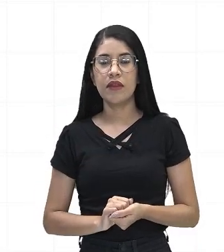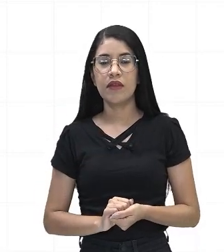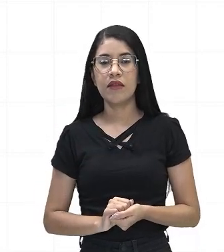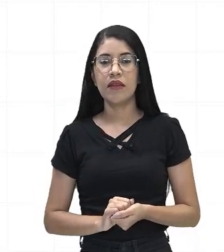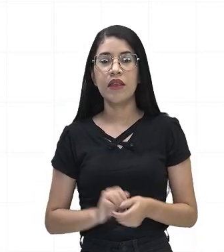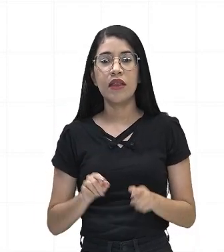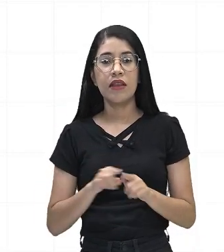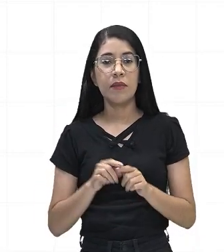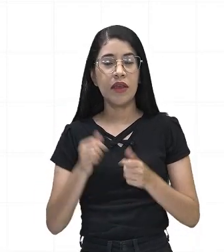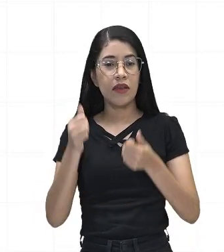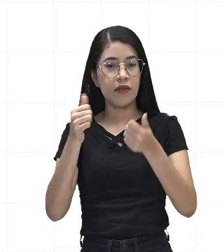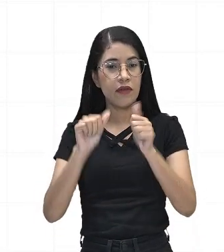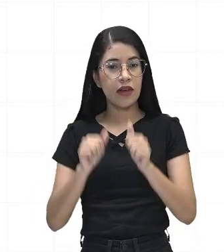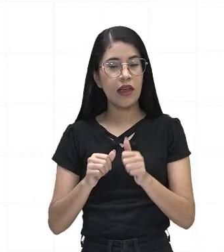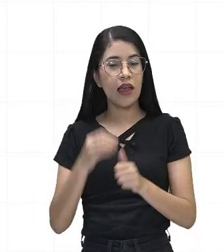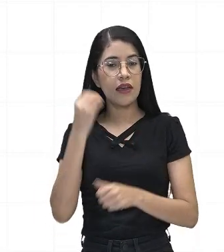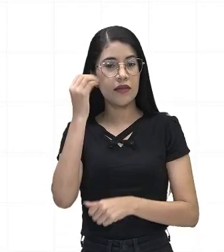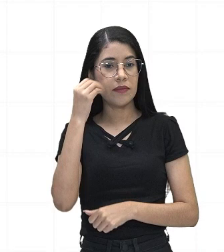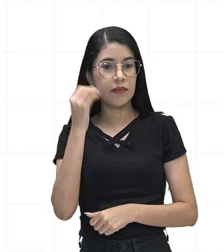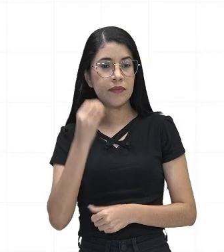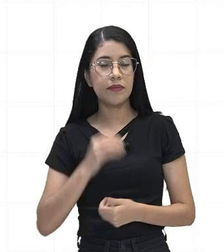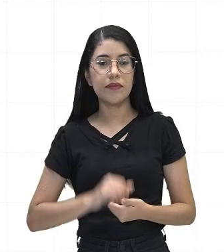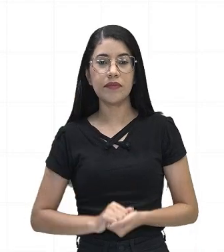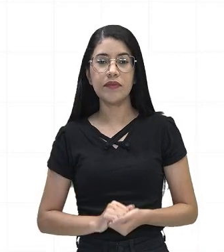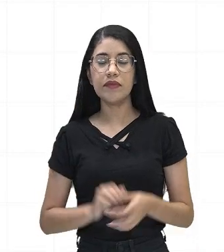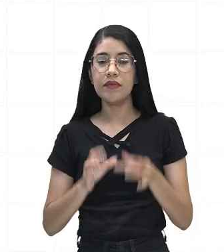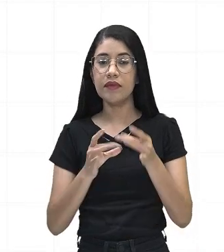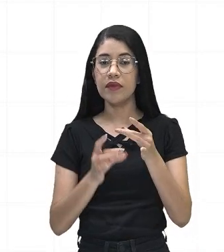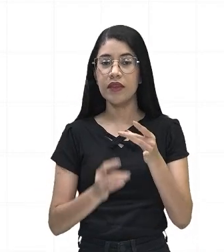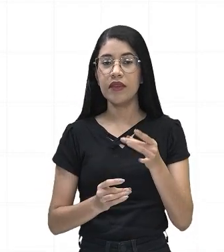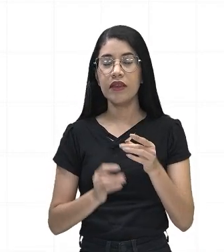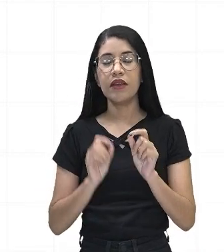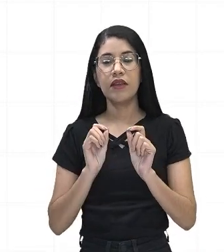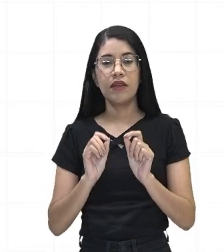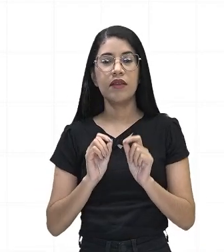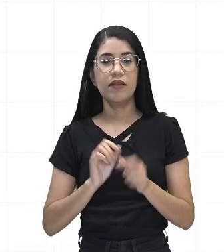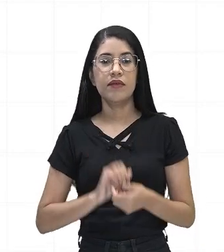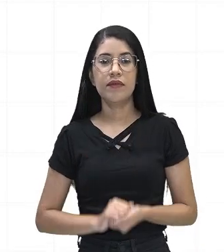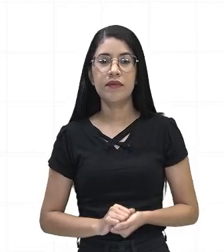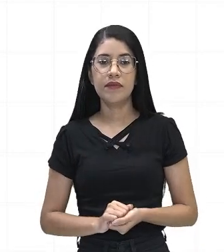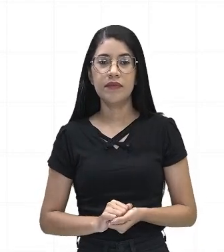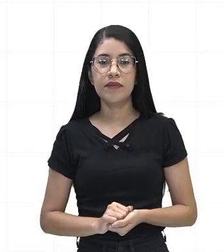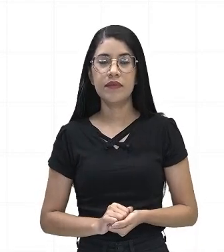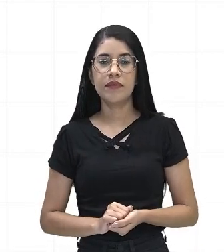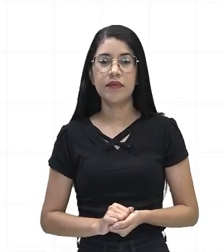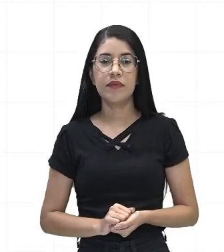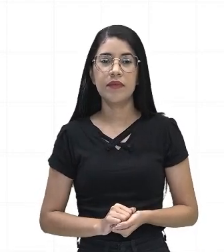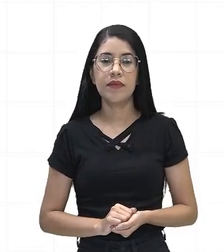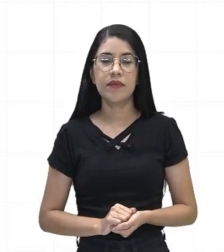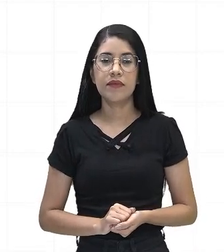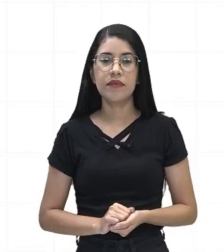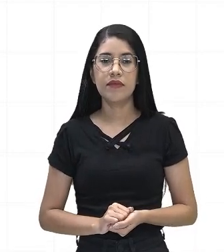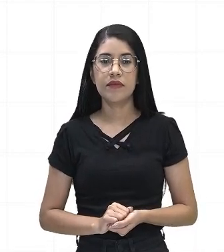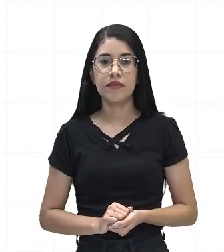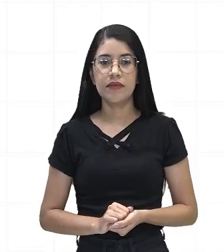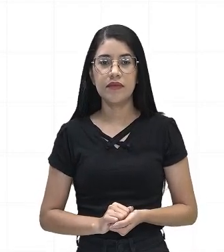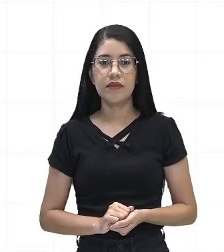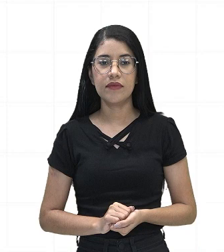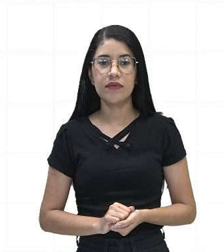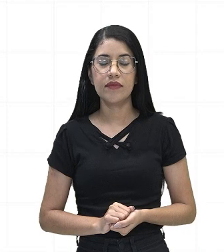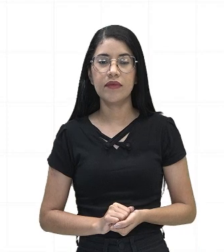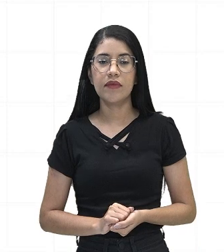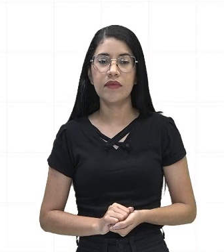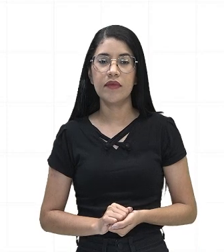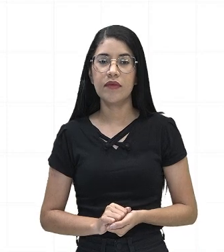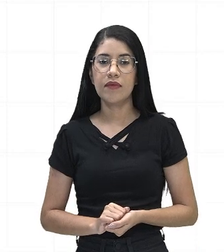proporcionalidade e verificações experimentais. Esse todo é o nosso objeto de conhecimento, mas o detalhamento que nós vamos de fato abordar